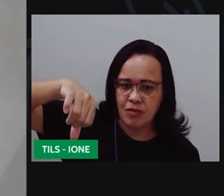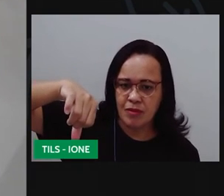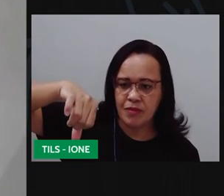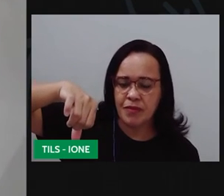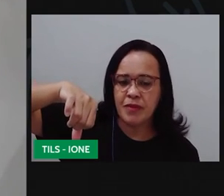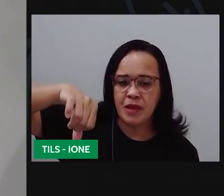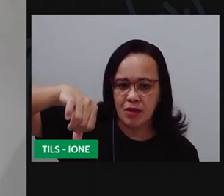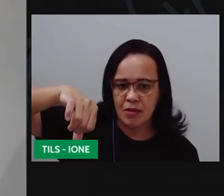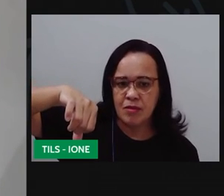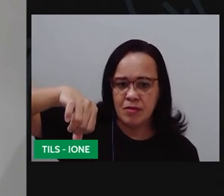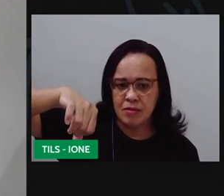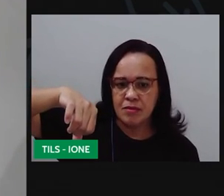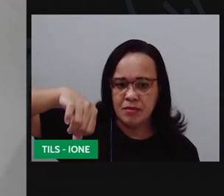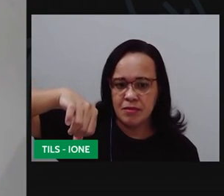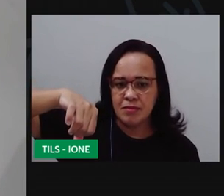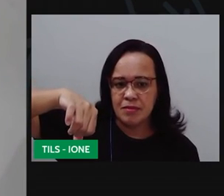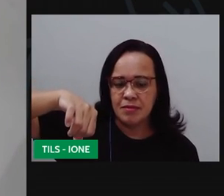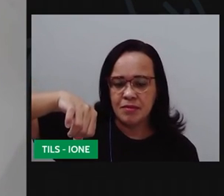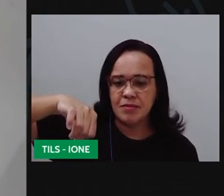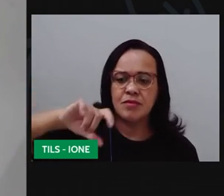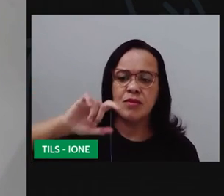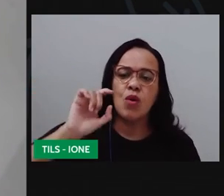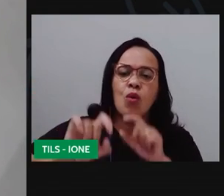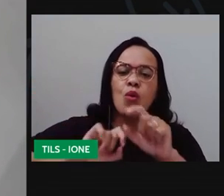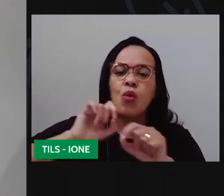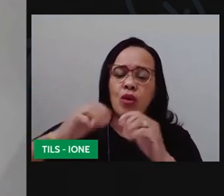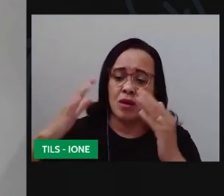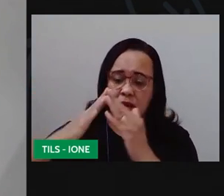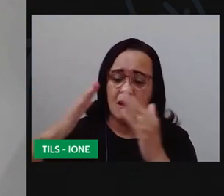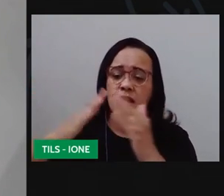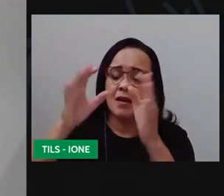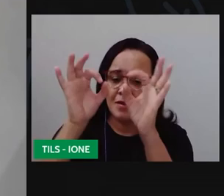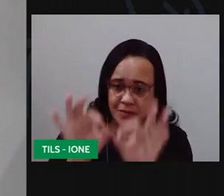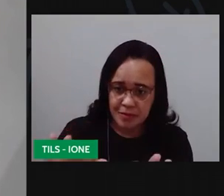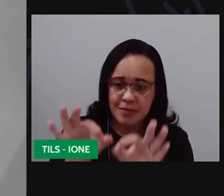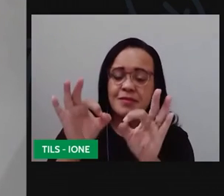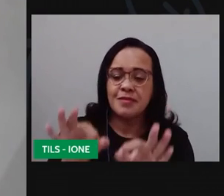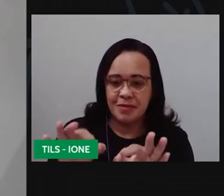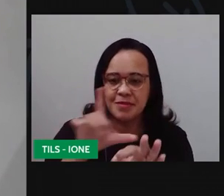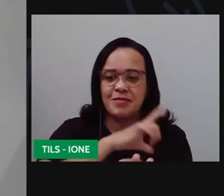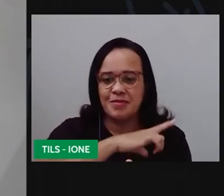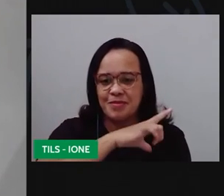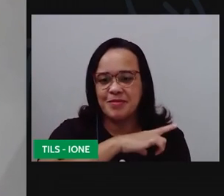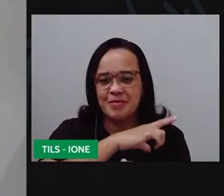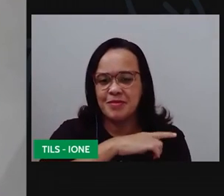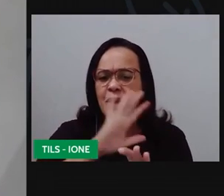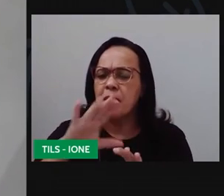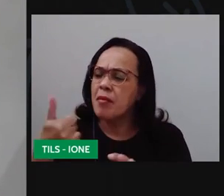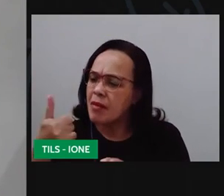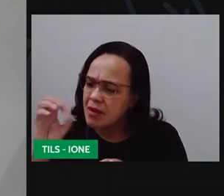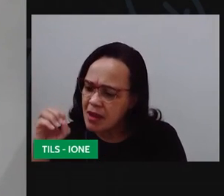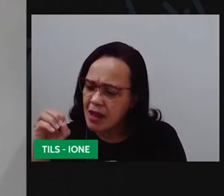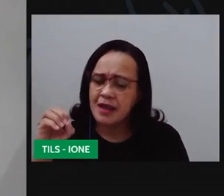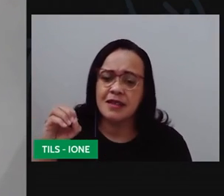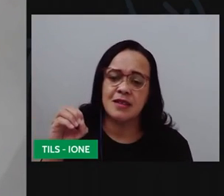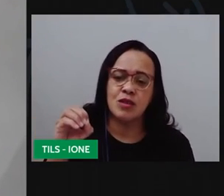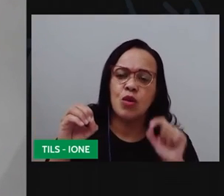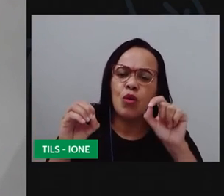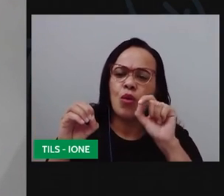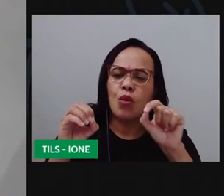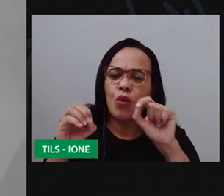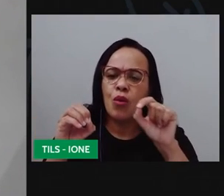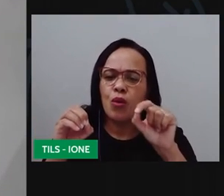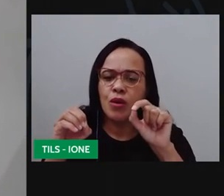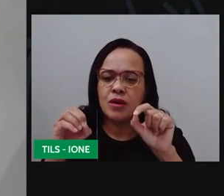9 beleza eu ainda estou o quê na casa certinho aí mas aí eu tenho esses 10 aqui que vai